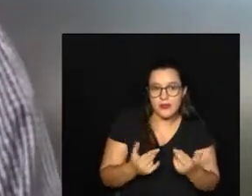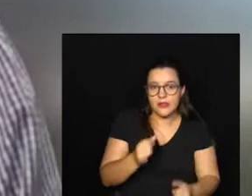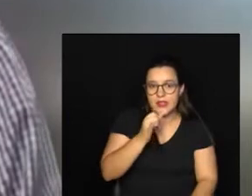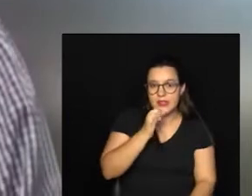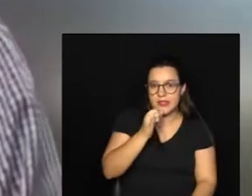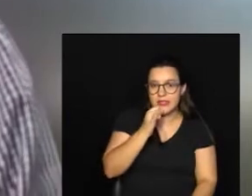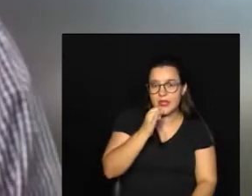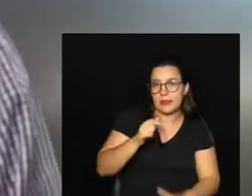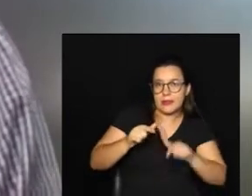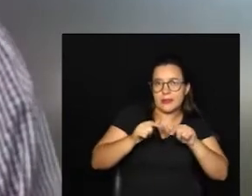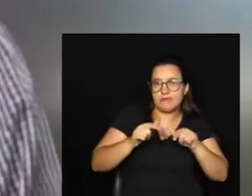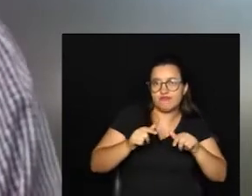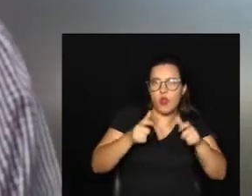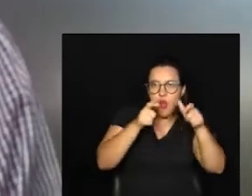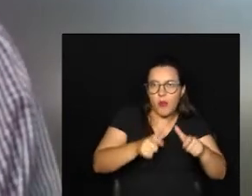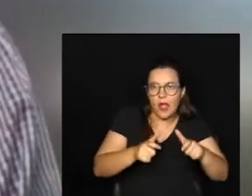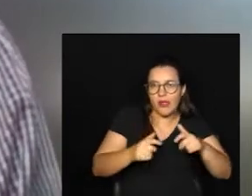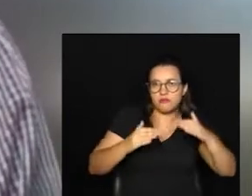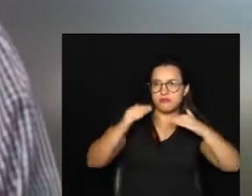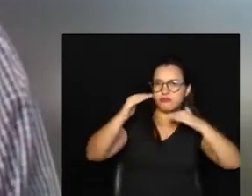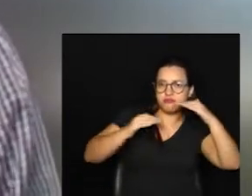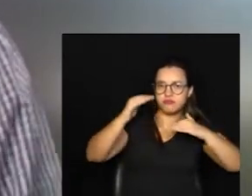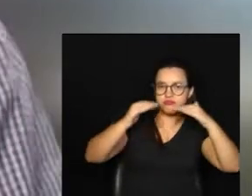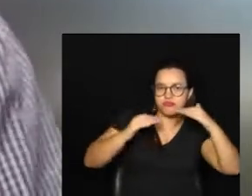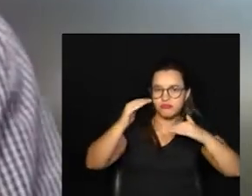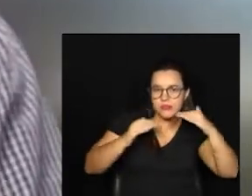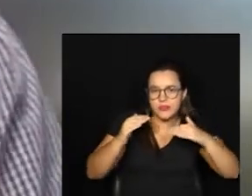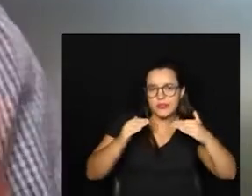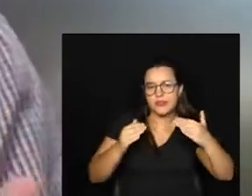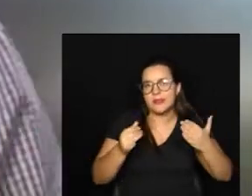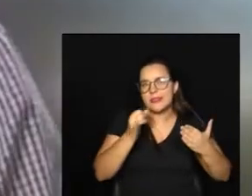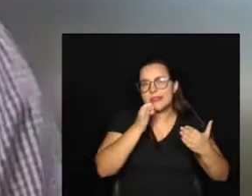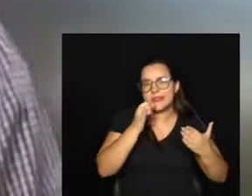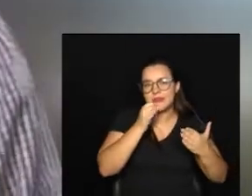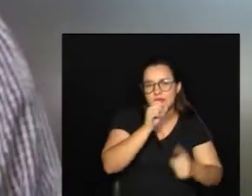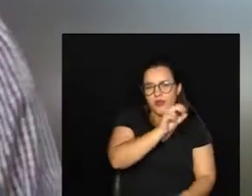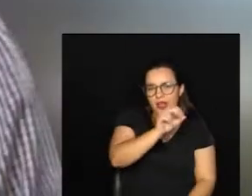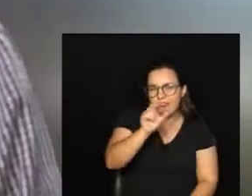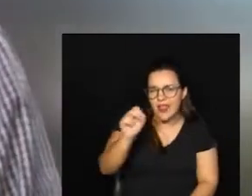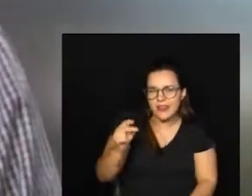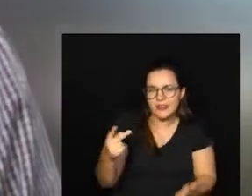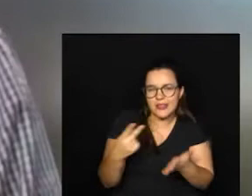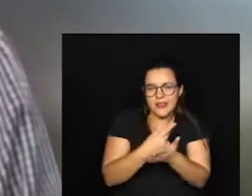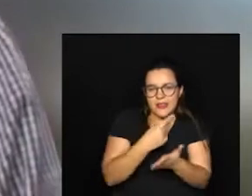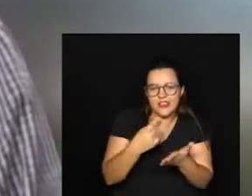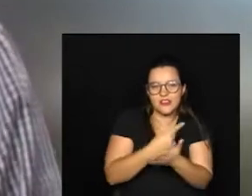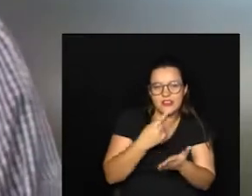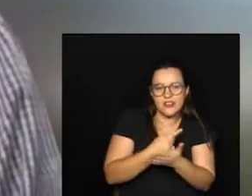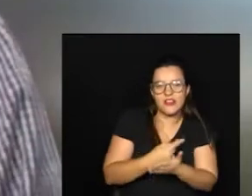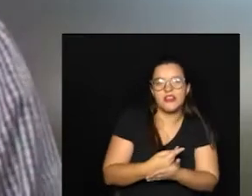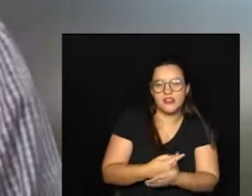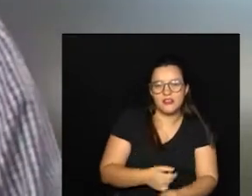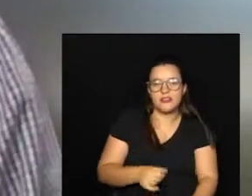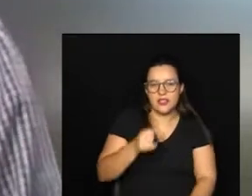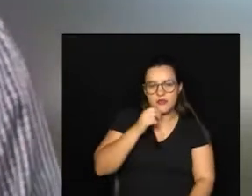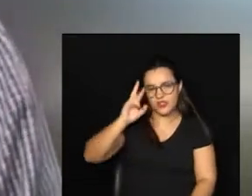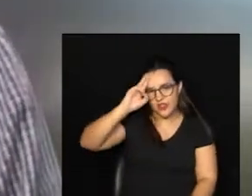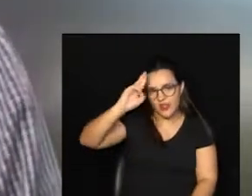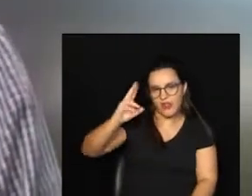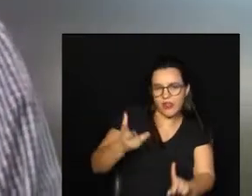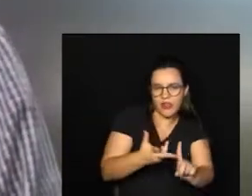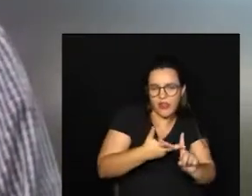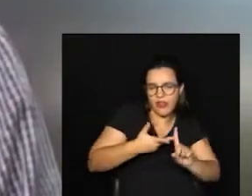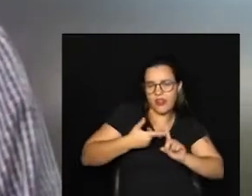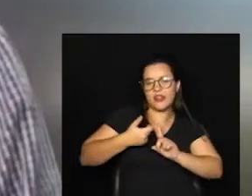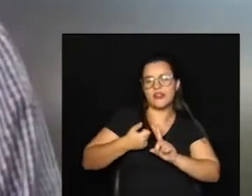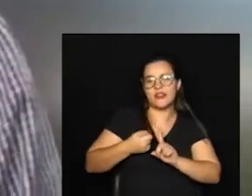superioridade hierárquica. É muito comum nós nos depararmos com erros assim, técnicos no nosso dia a dia. Muitas vezes, fala que as